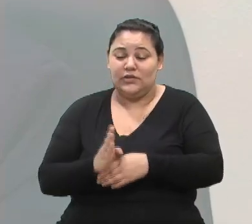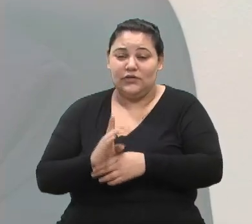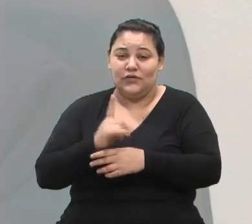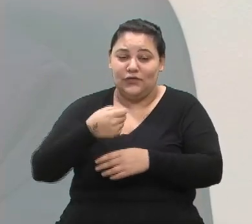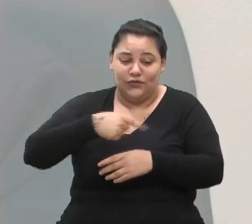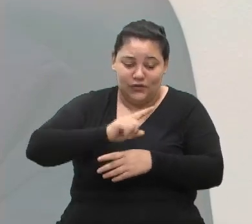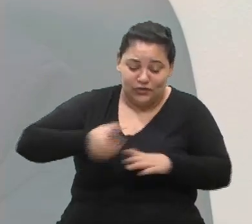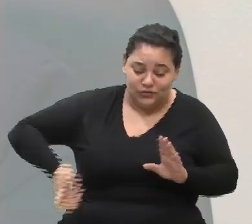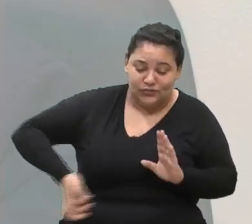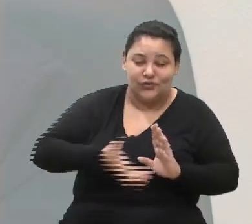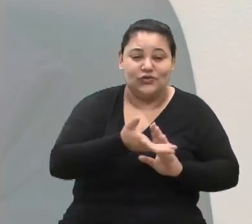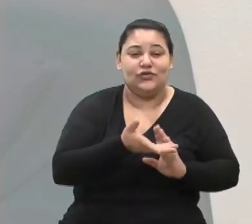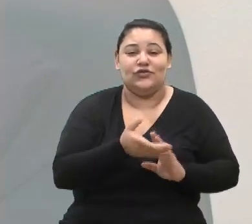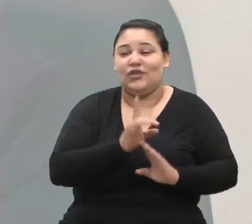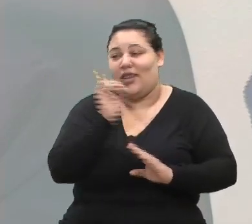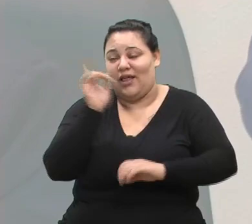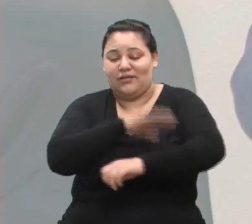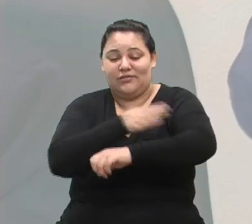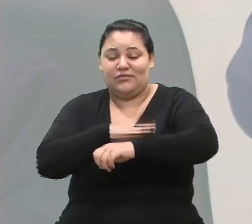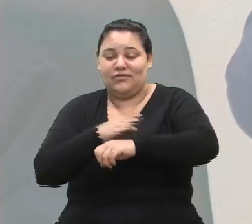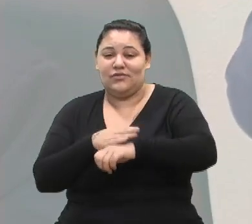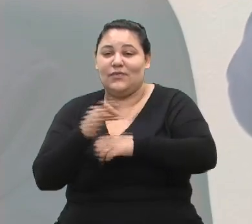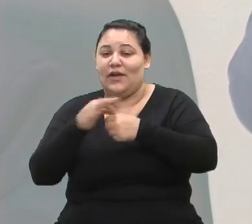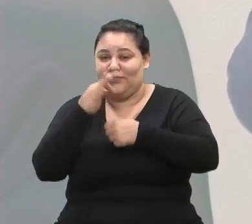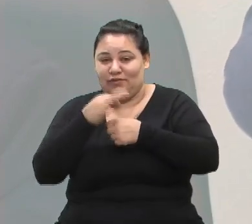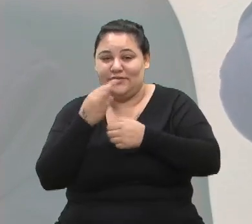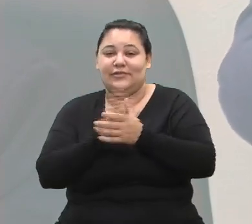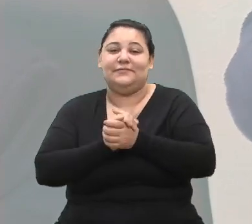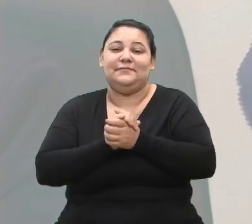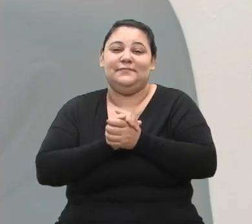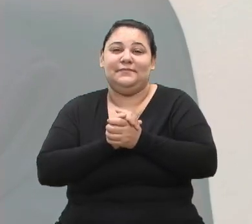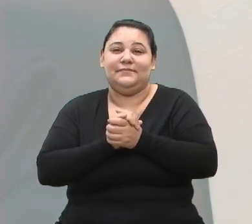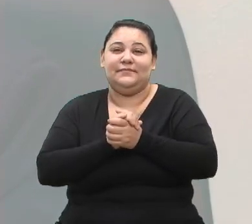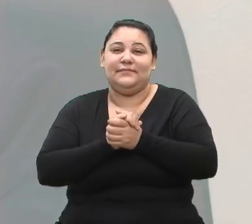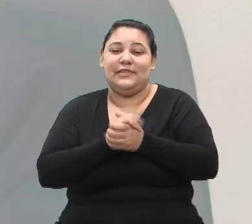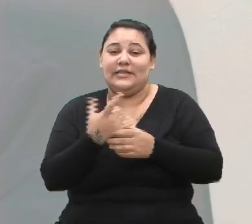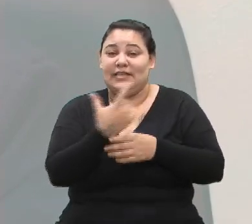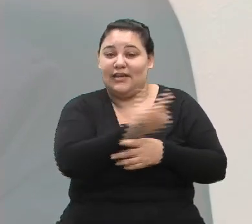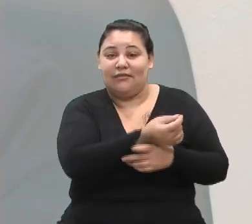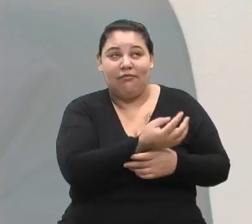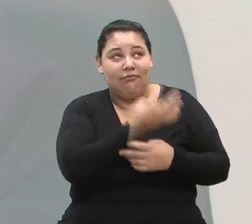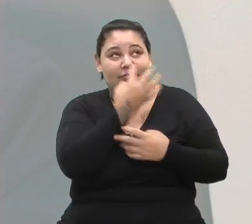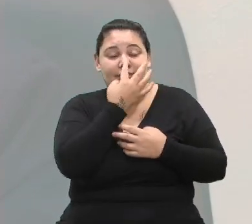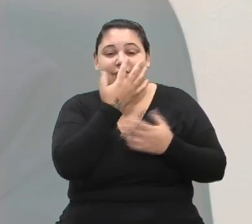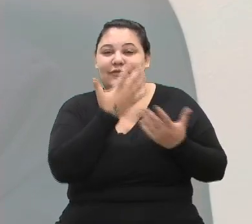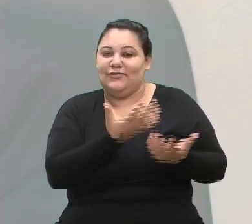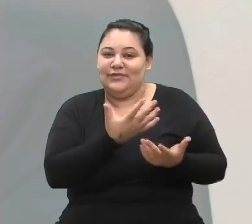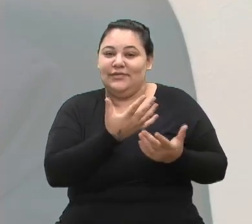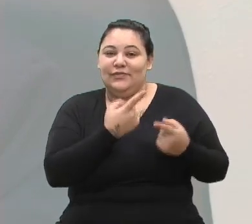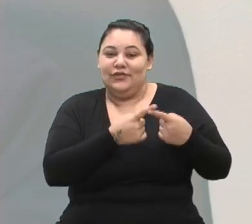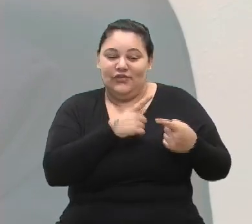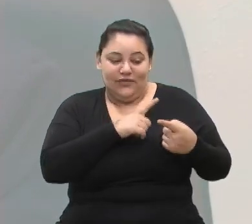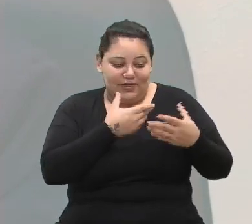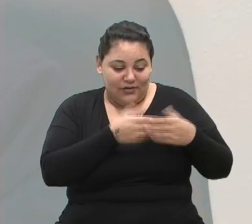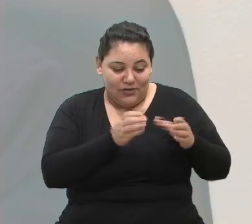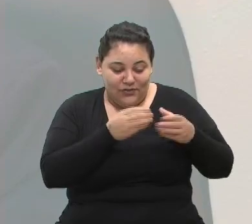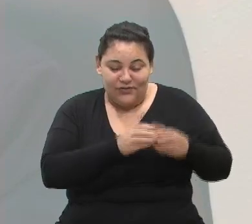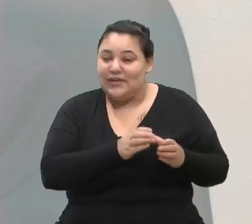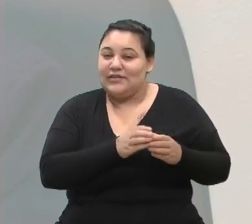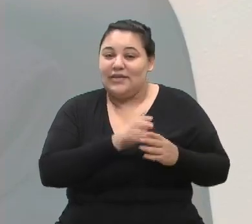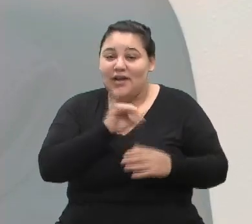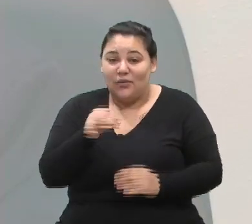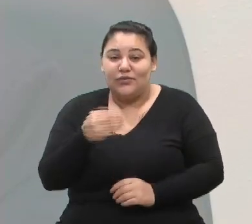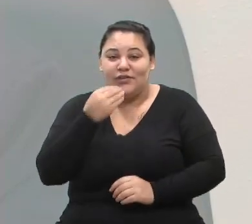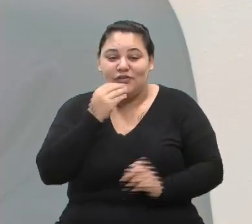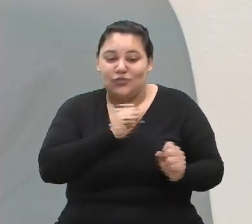de bocha de areia lá nos pavilhões. E eles saíram daqui encantados com aquela vivência, com aquela oportunidade de